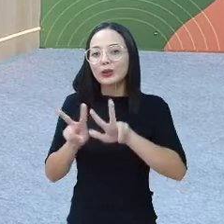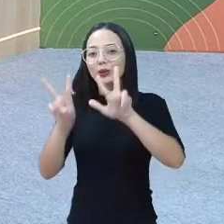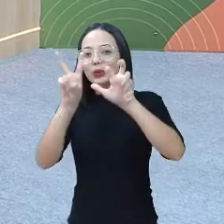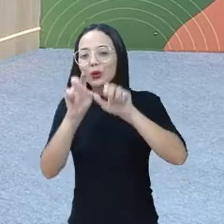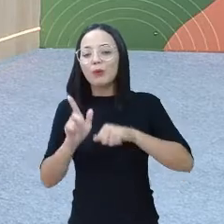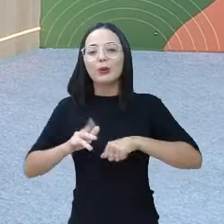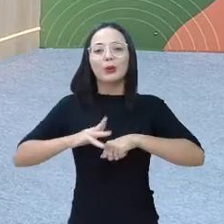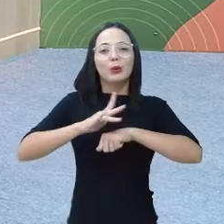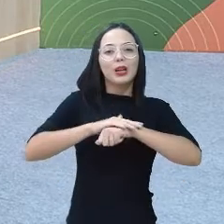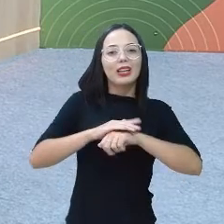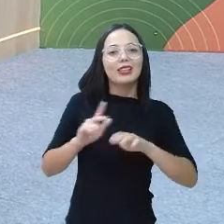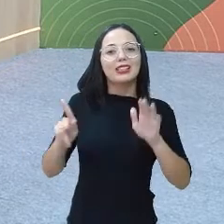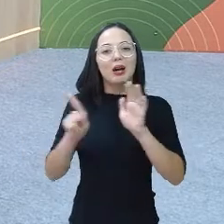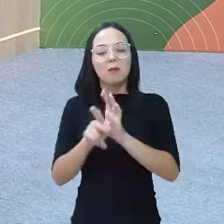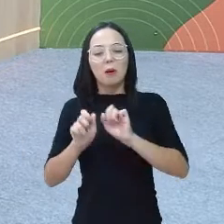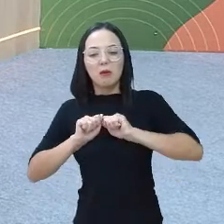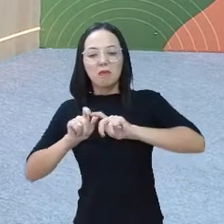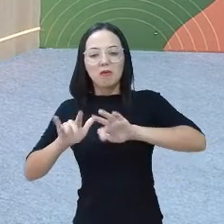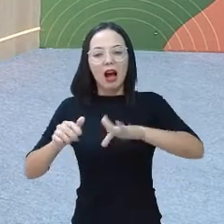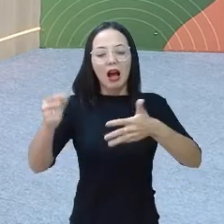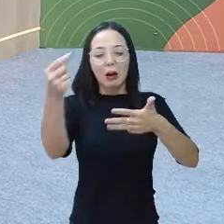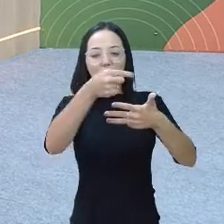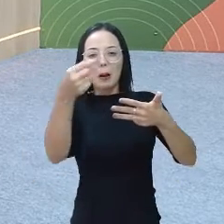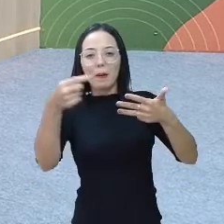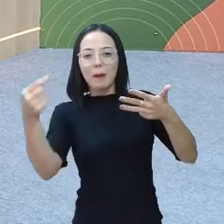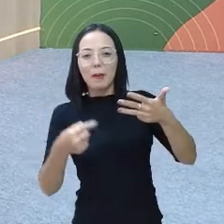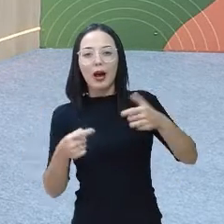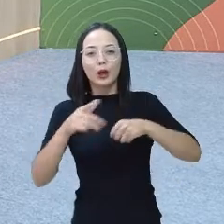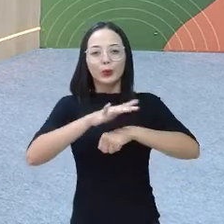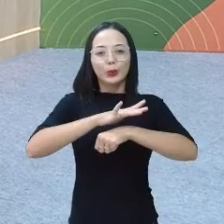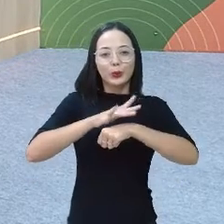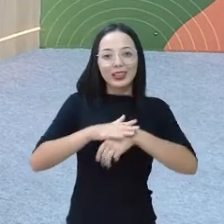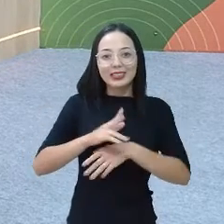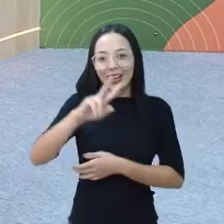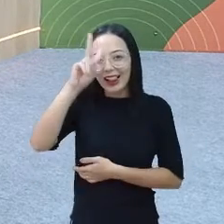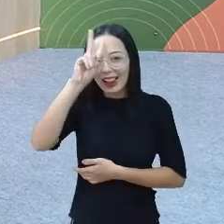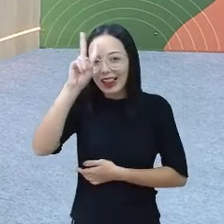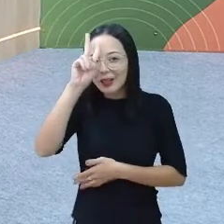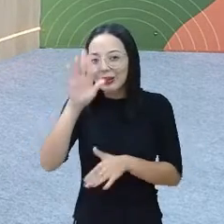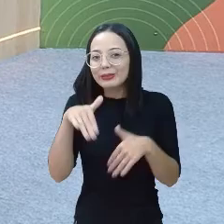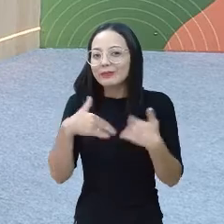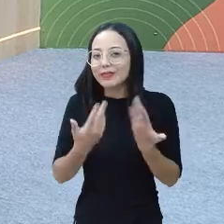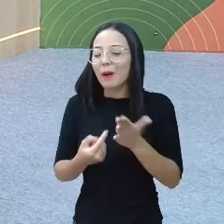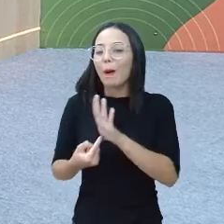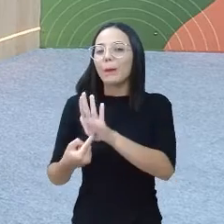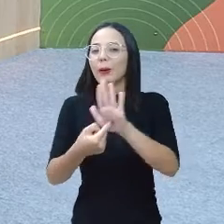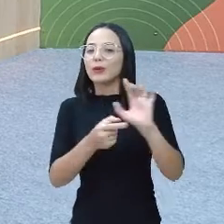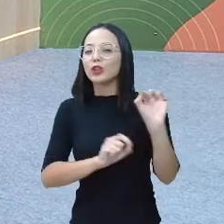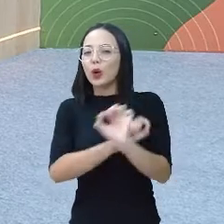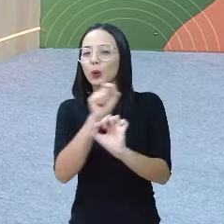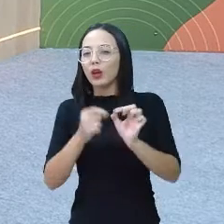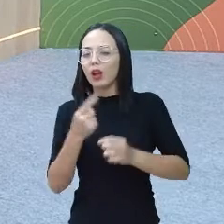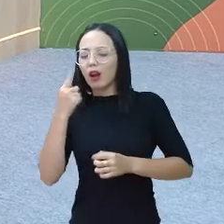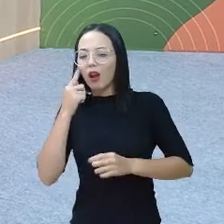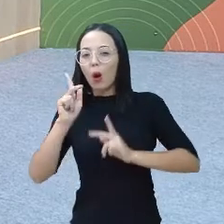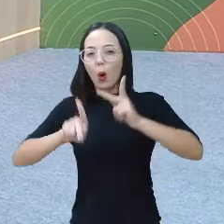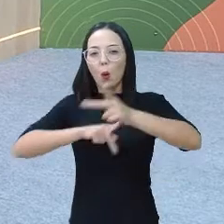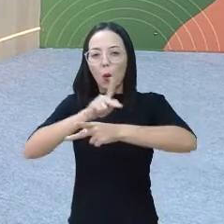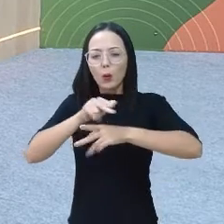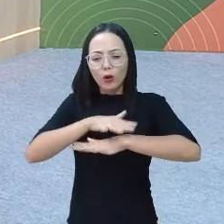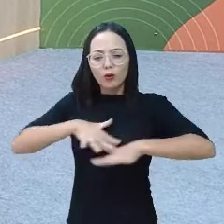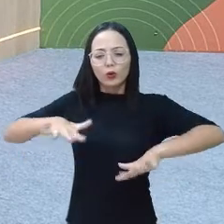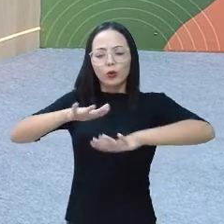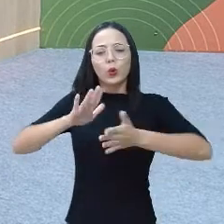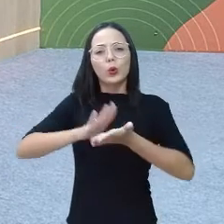questão do surto, né, epidemia, pandemia, doença, né, para mostrar por quê. Porque os espanhóis eles se